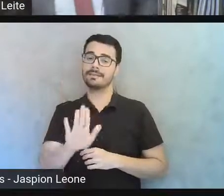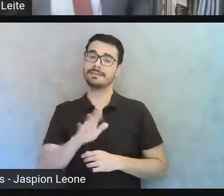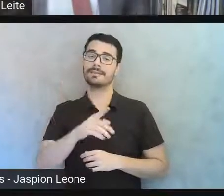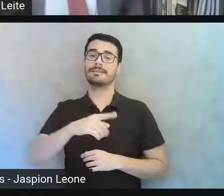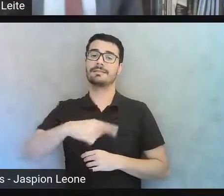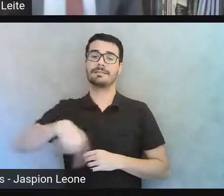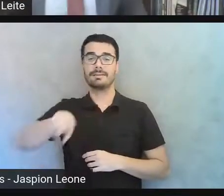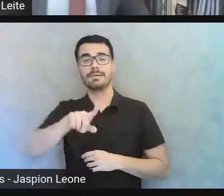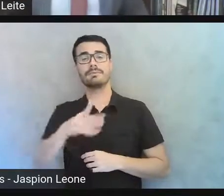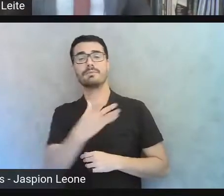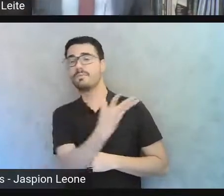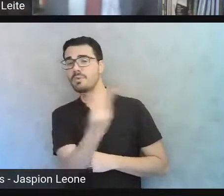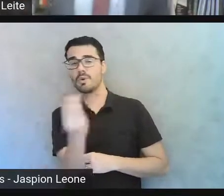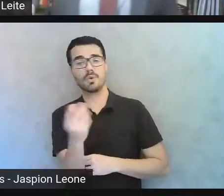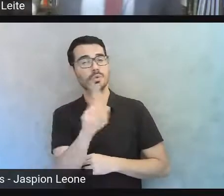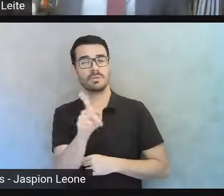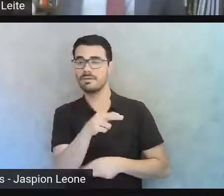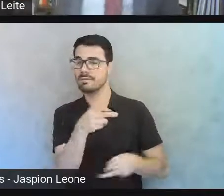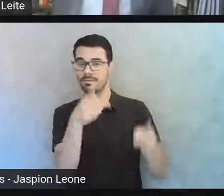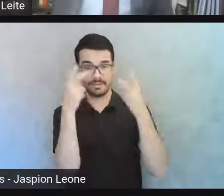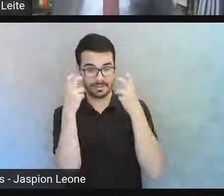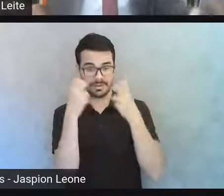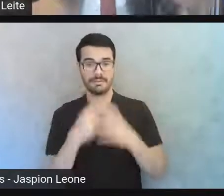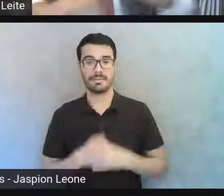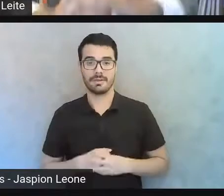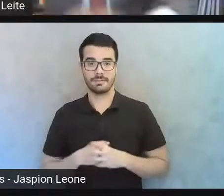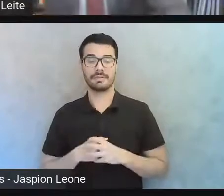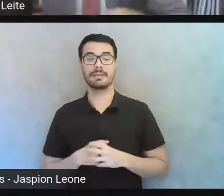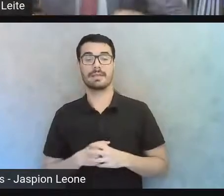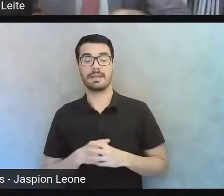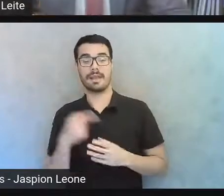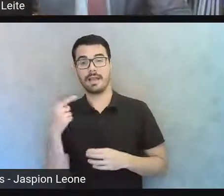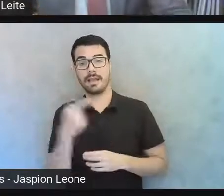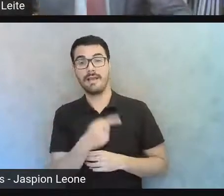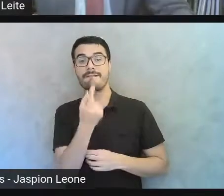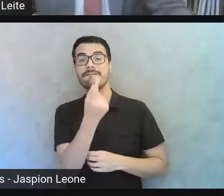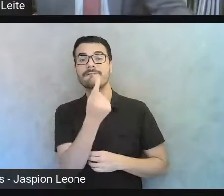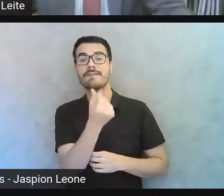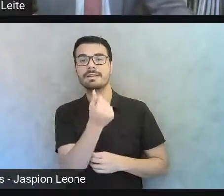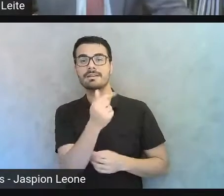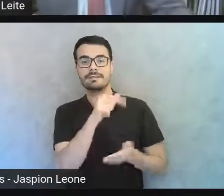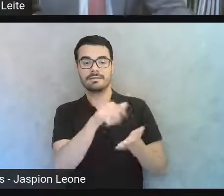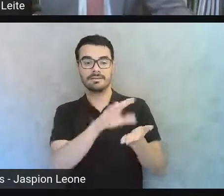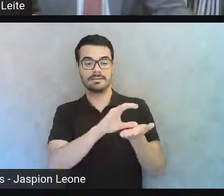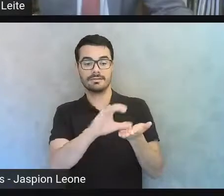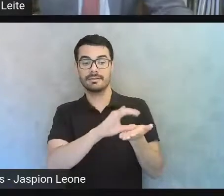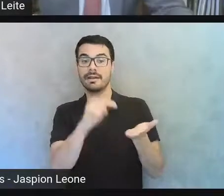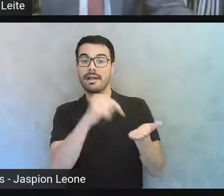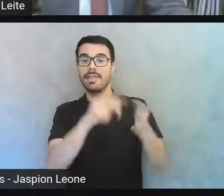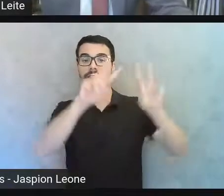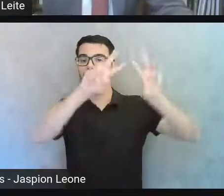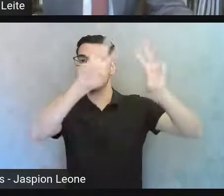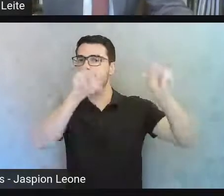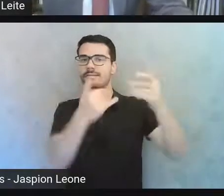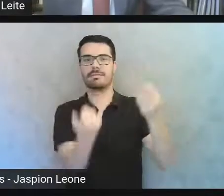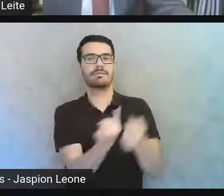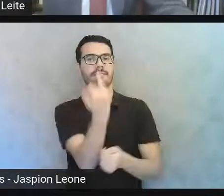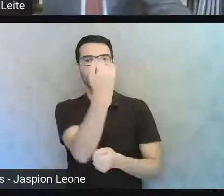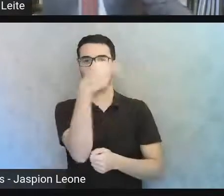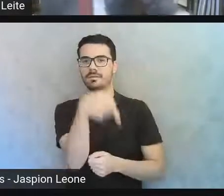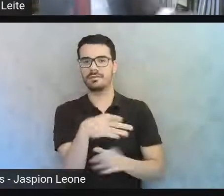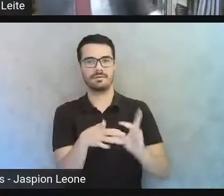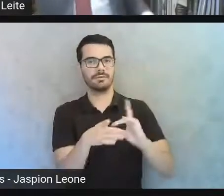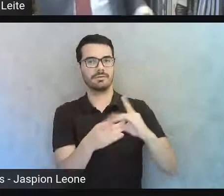se dê conta, o financiamento eleitoral é um tema crucial para a democracia. Não